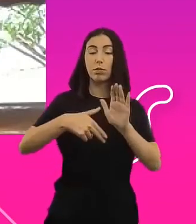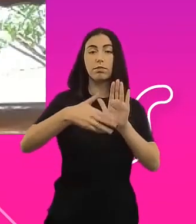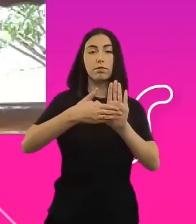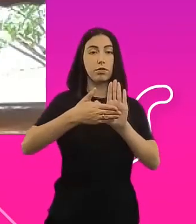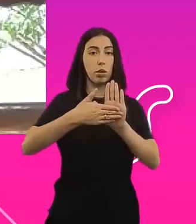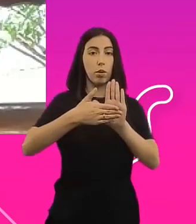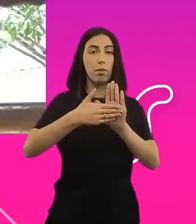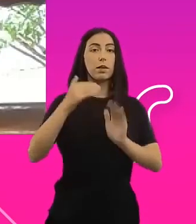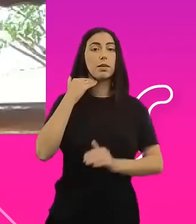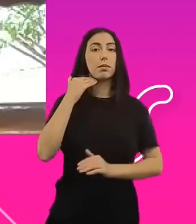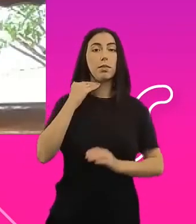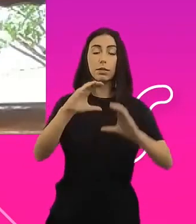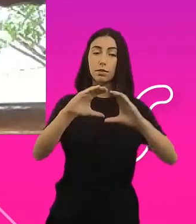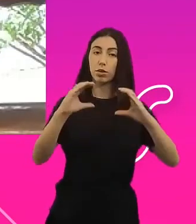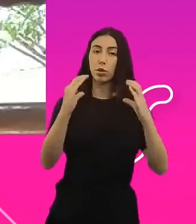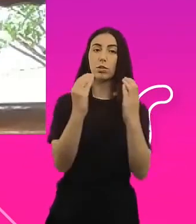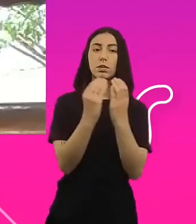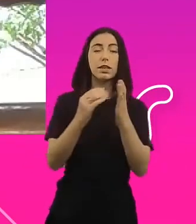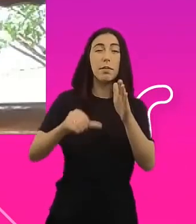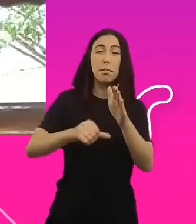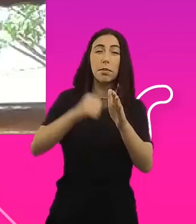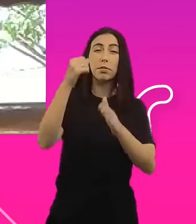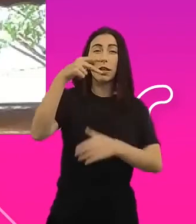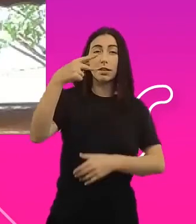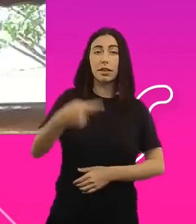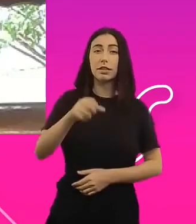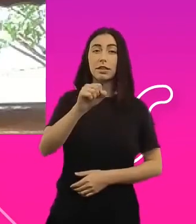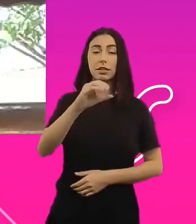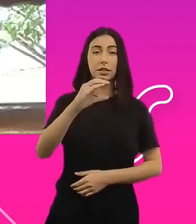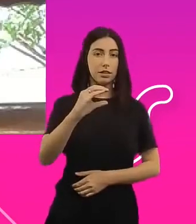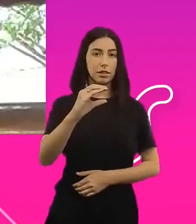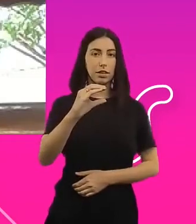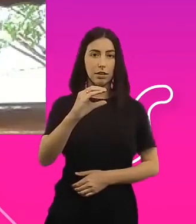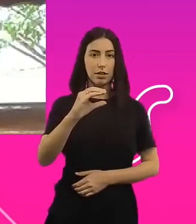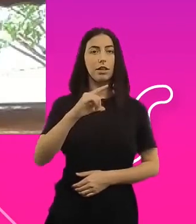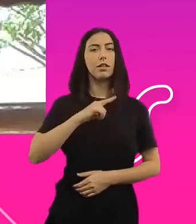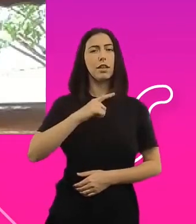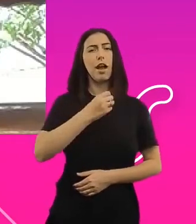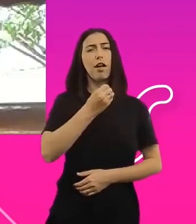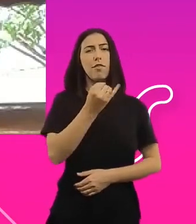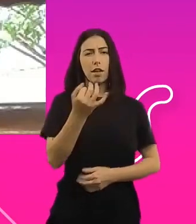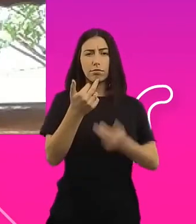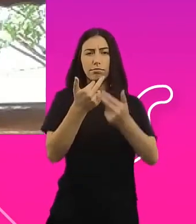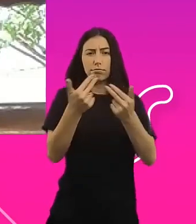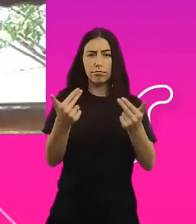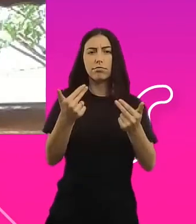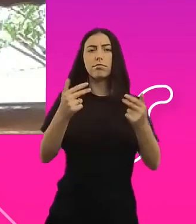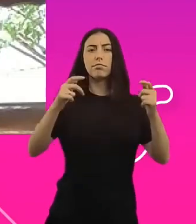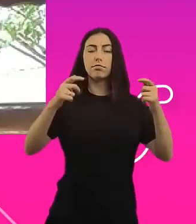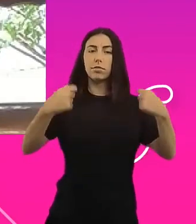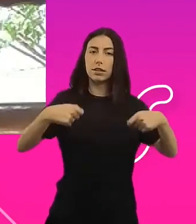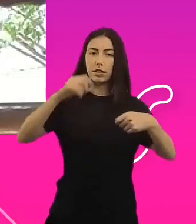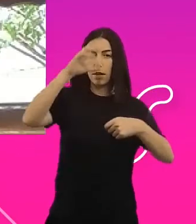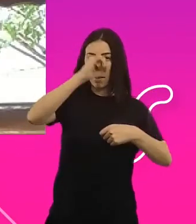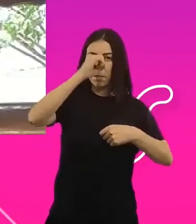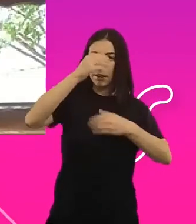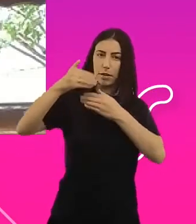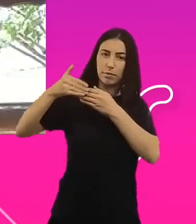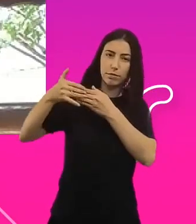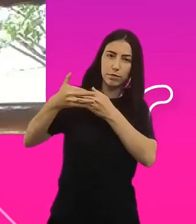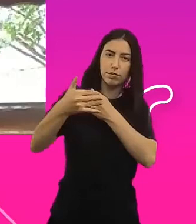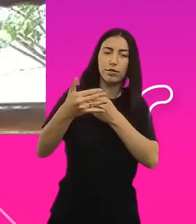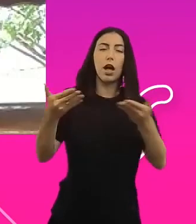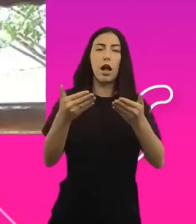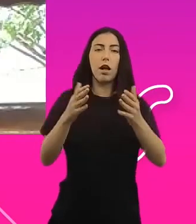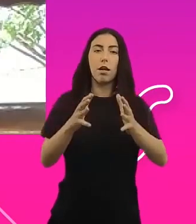sendo o primeiro em Santa Catarina. A gente ainda tem muito aprendizado, né, a gente está conseguindo expandir para